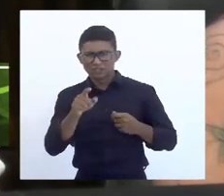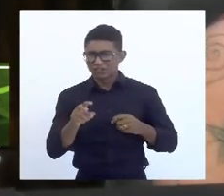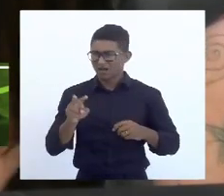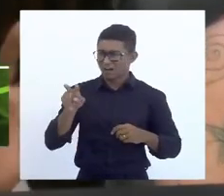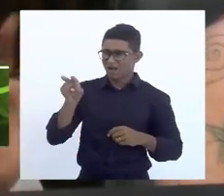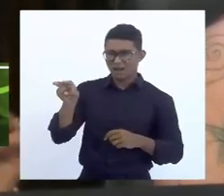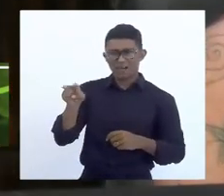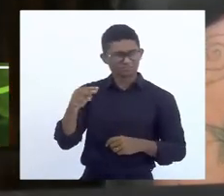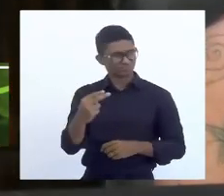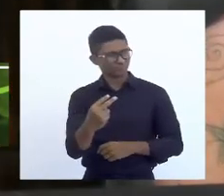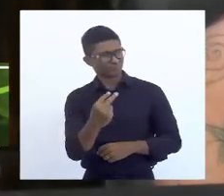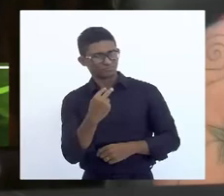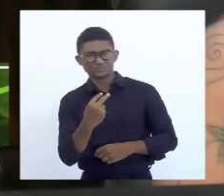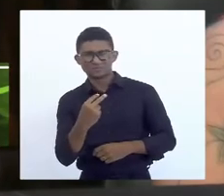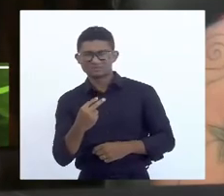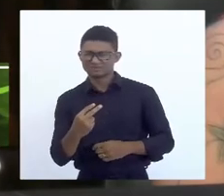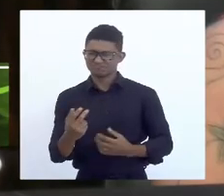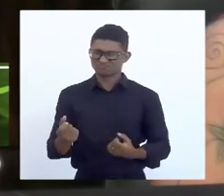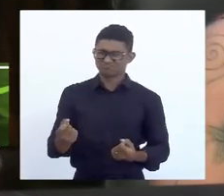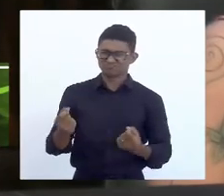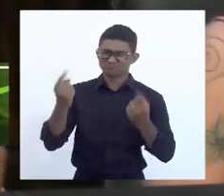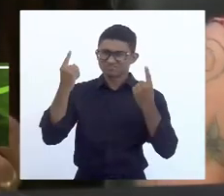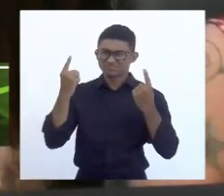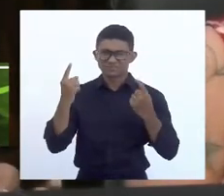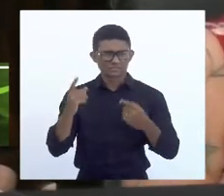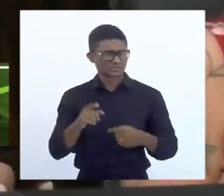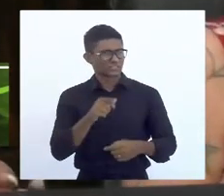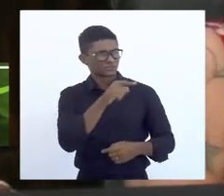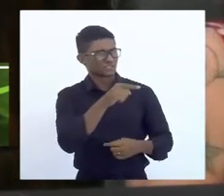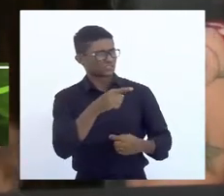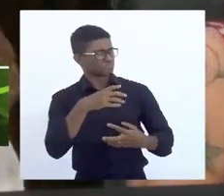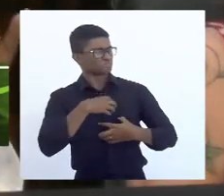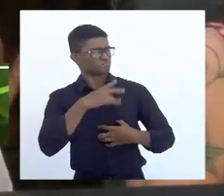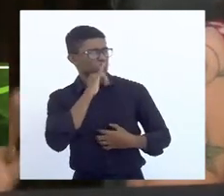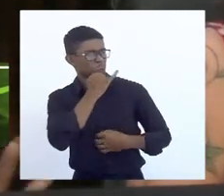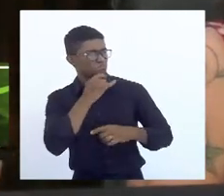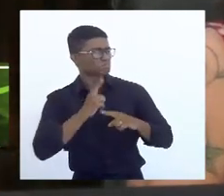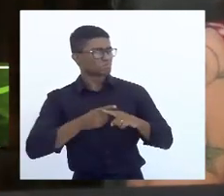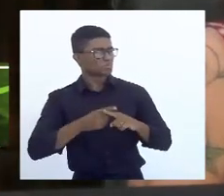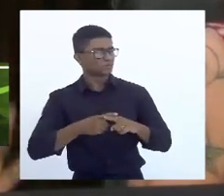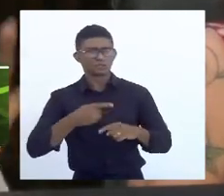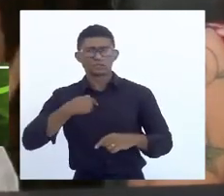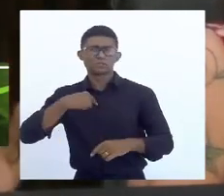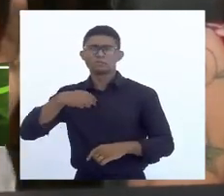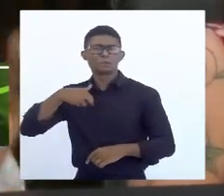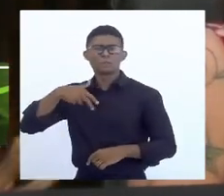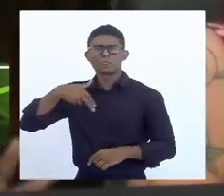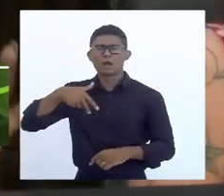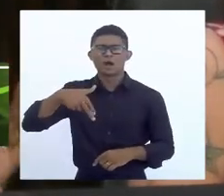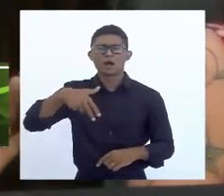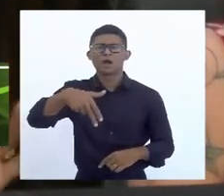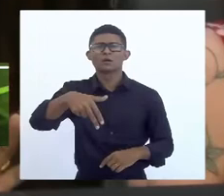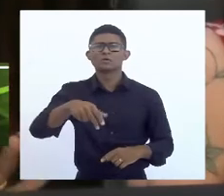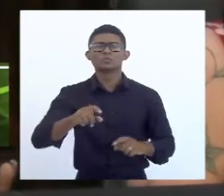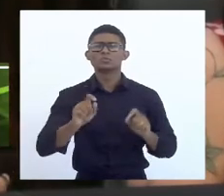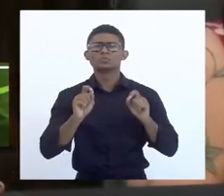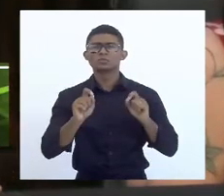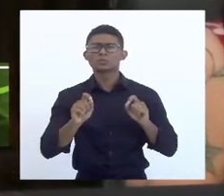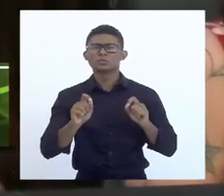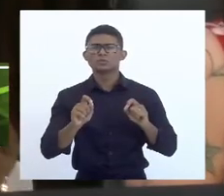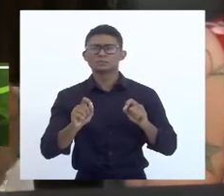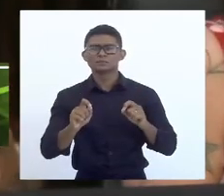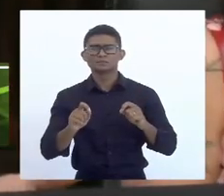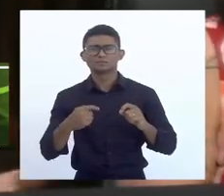você afunda no pesar? Porque eu ando como se eu tivesse poços de